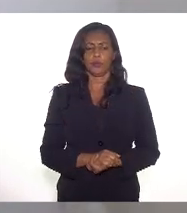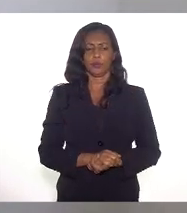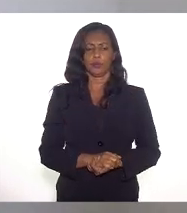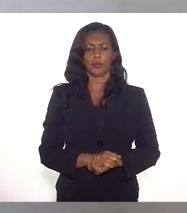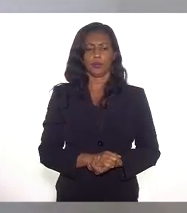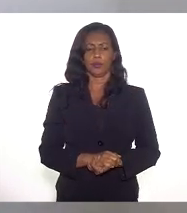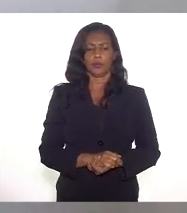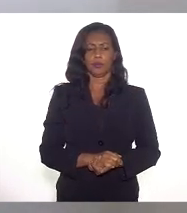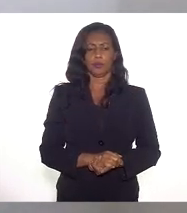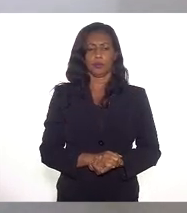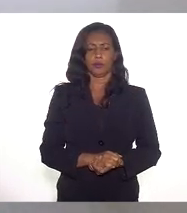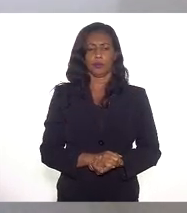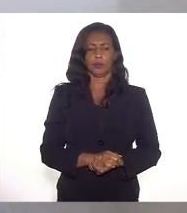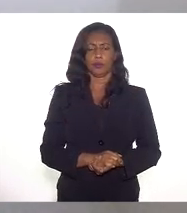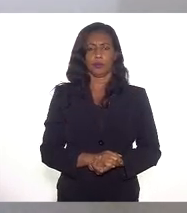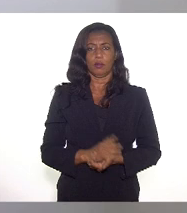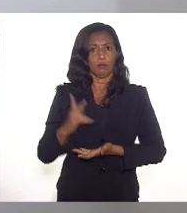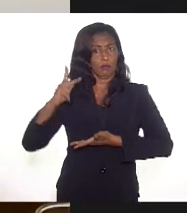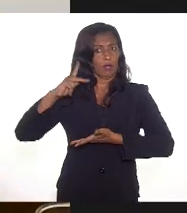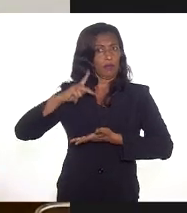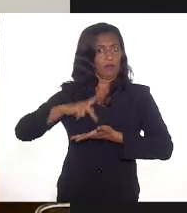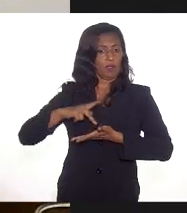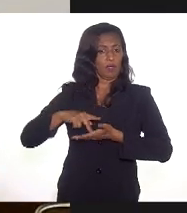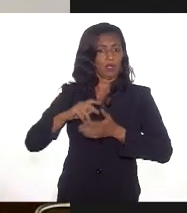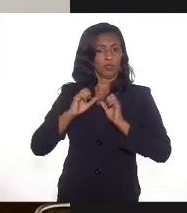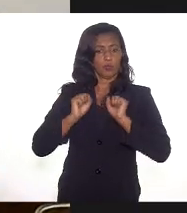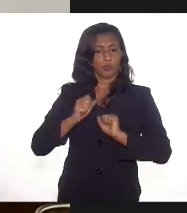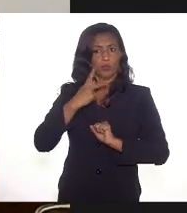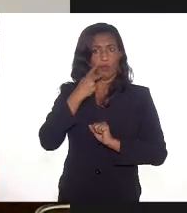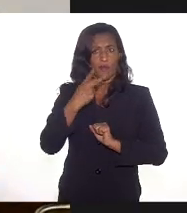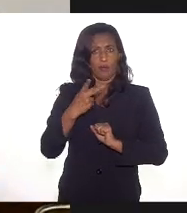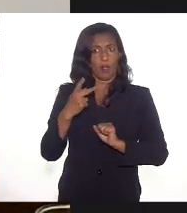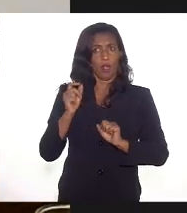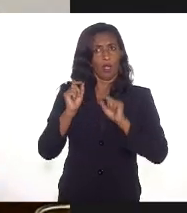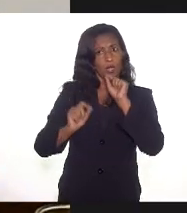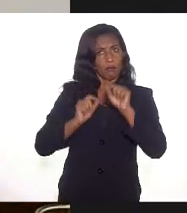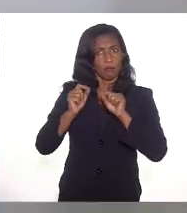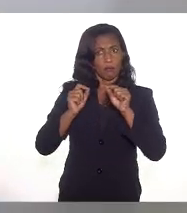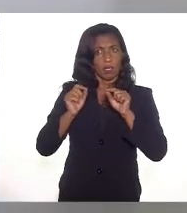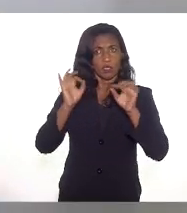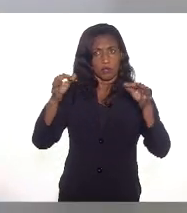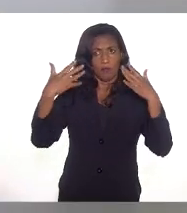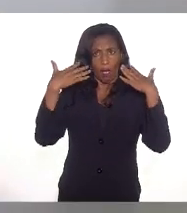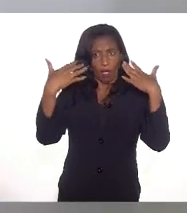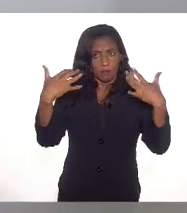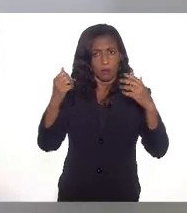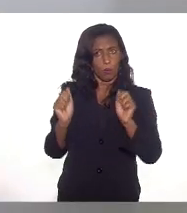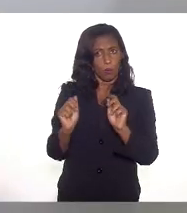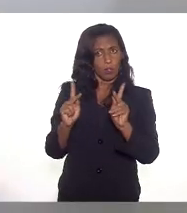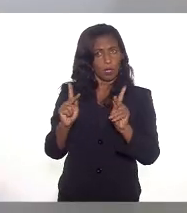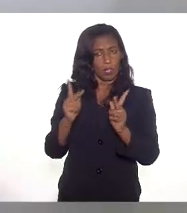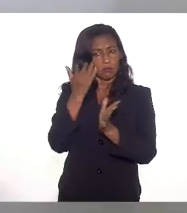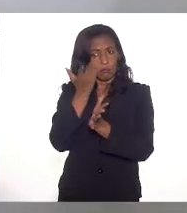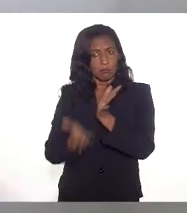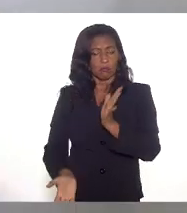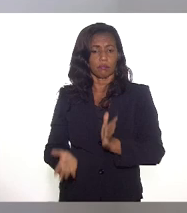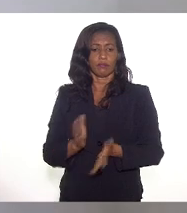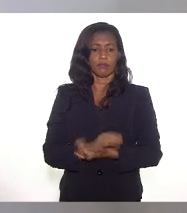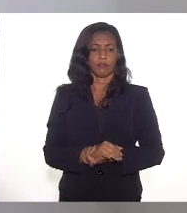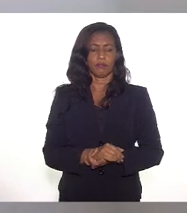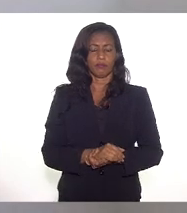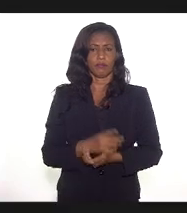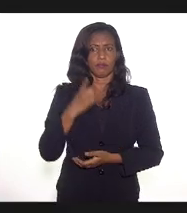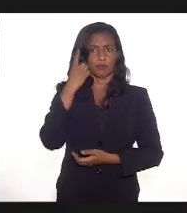Na verdade, eu podia cantar aqui, e se estiver atento, ok. Se não tiver, perde o tempo. Deputado